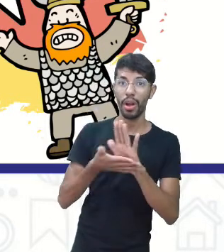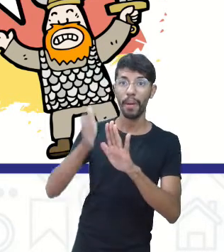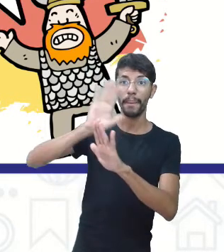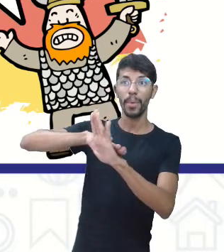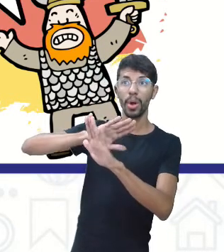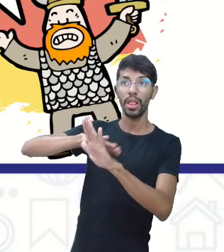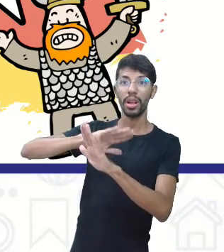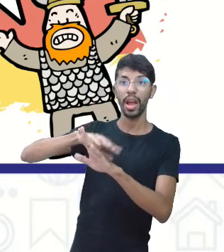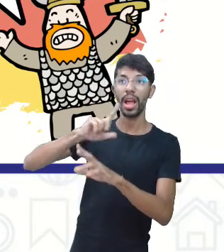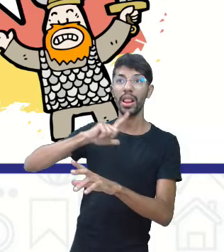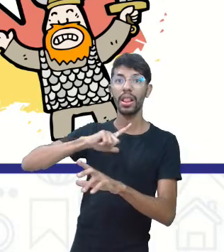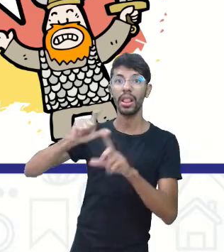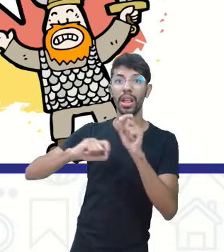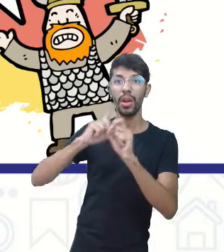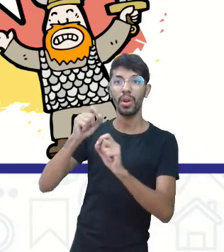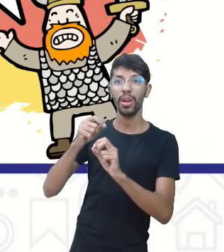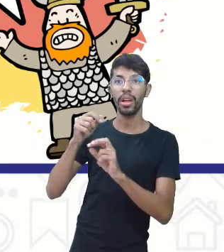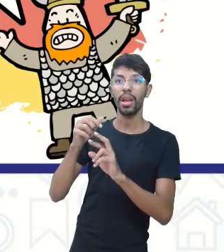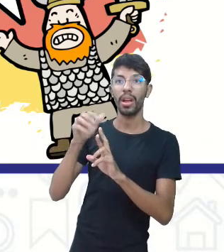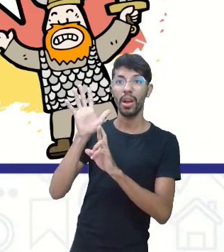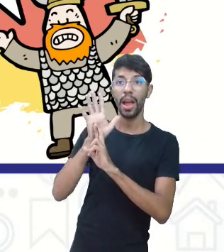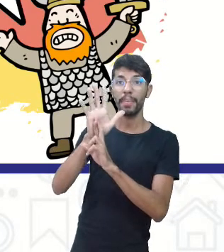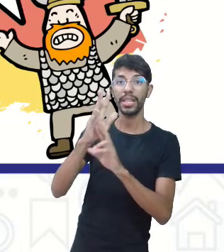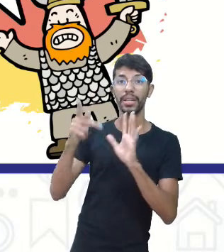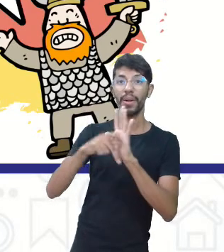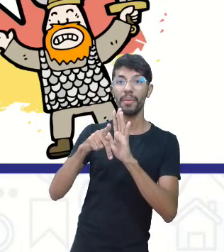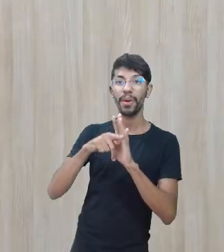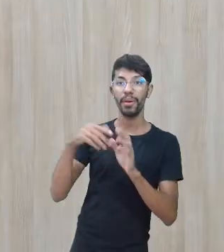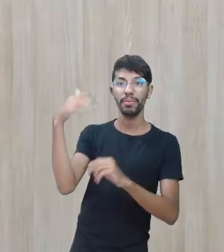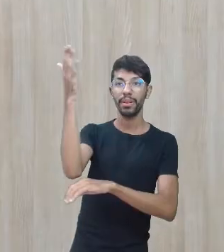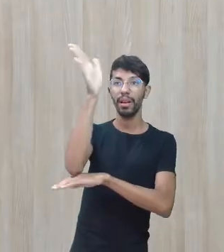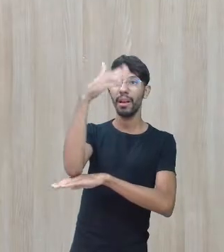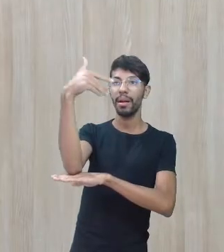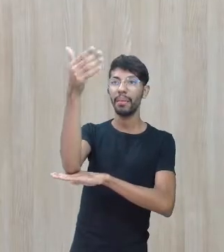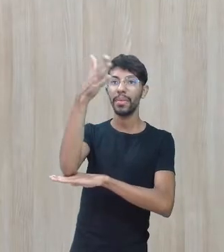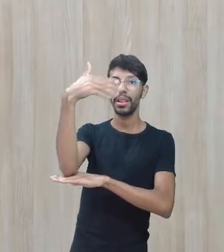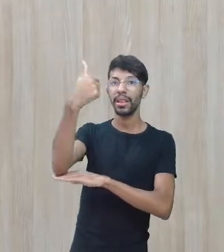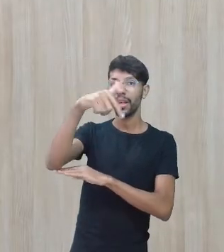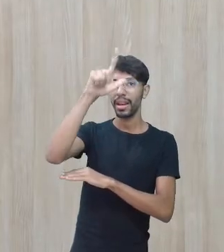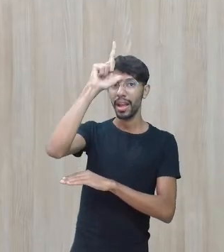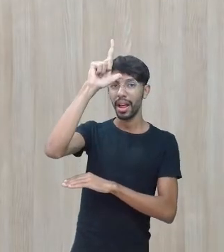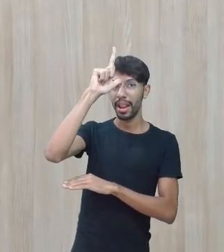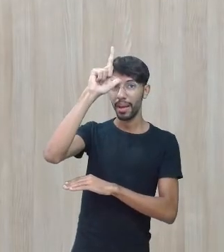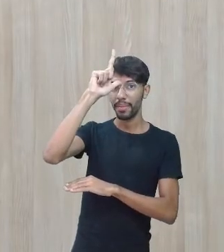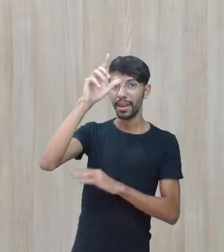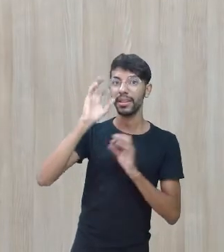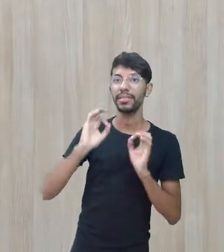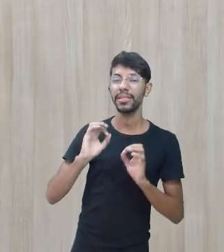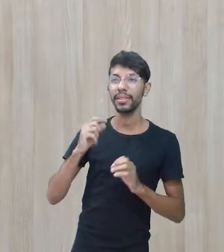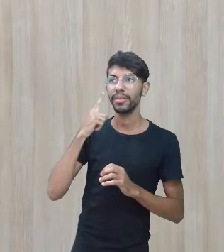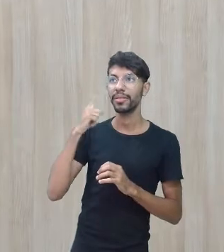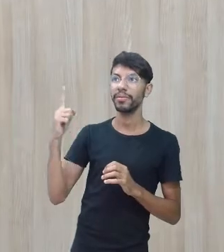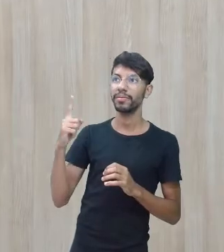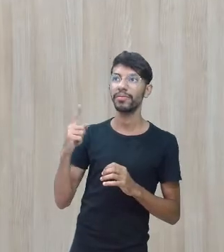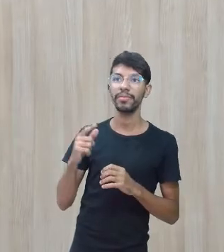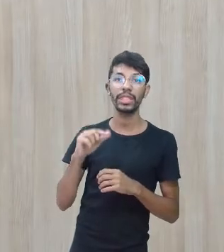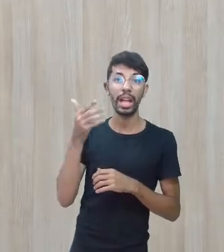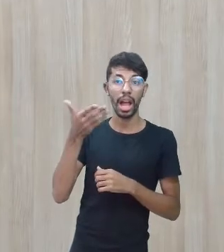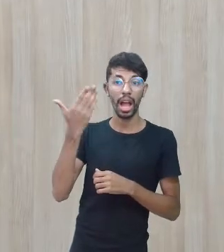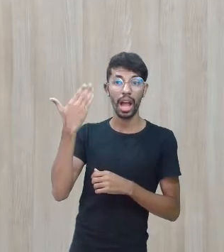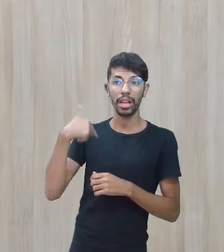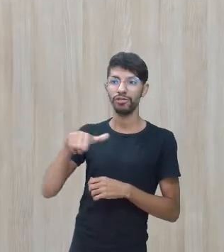que lembra a bandeira da Alemanha, mas só uma brincadeira, tá? Porque não existia Alemanha nesse tempo, tá? Não existia Alemanha vai surgir muito depois, mas